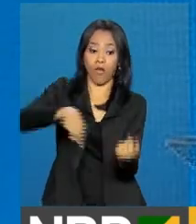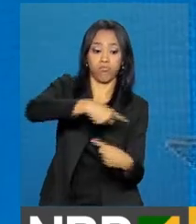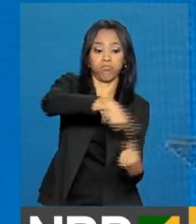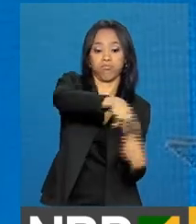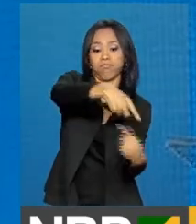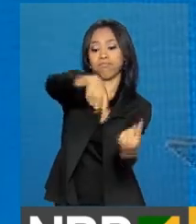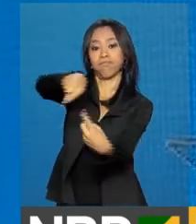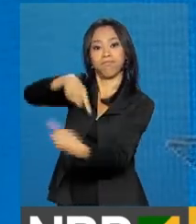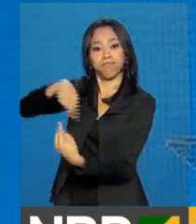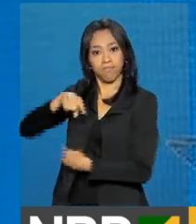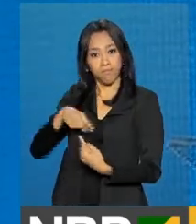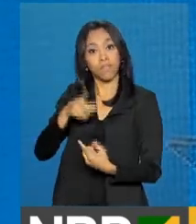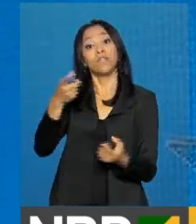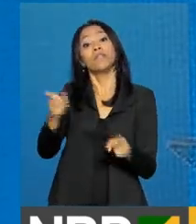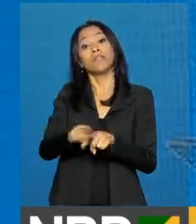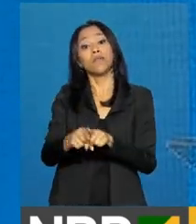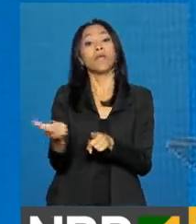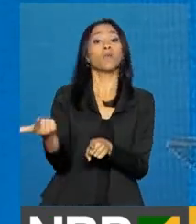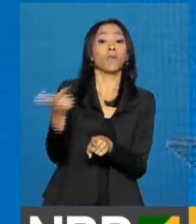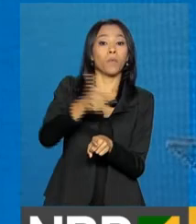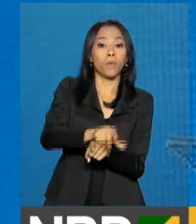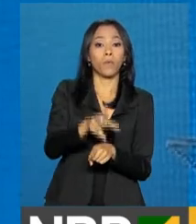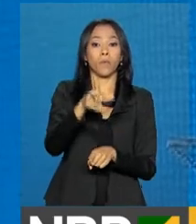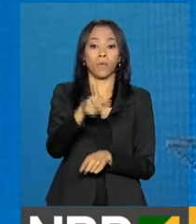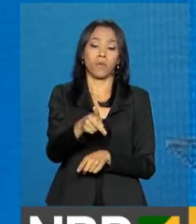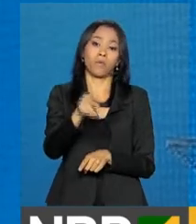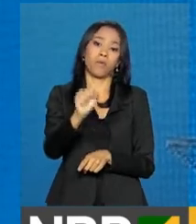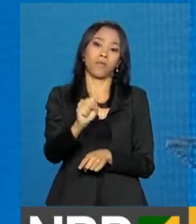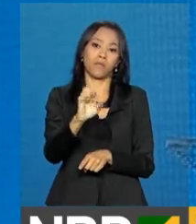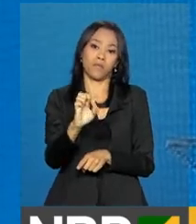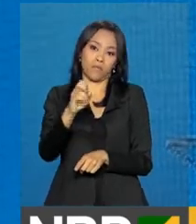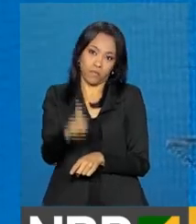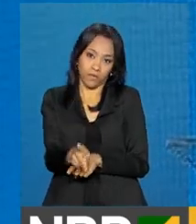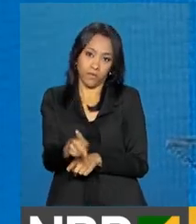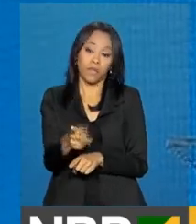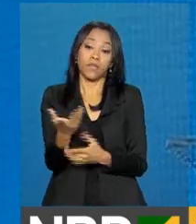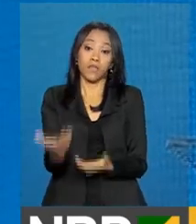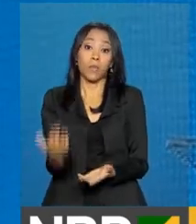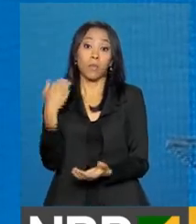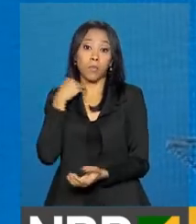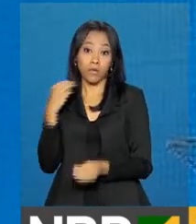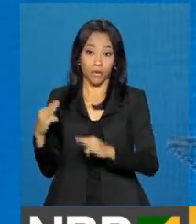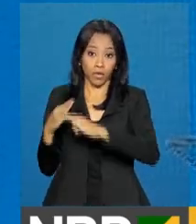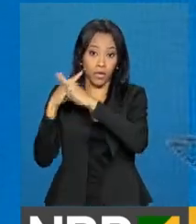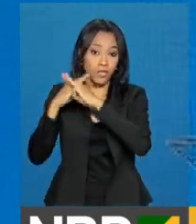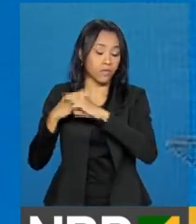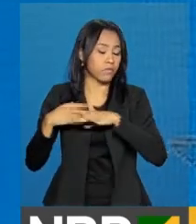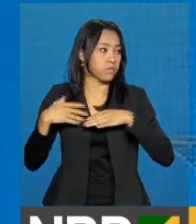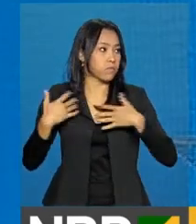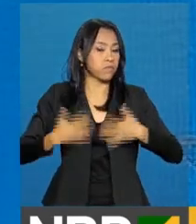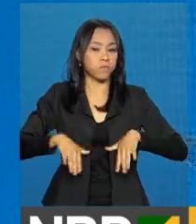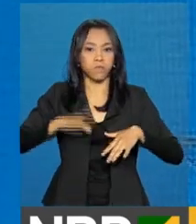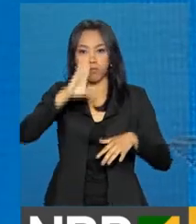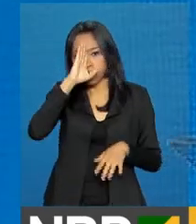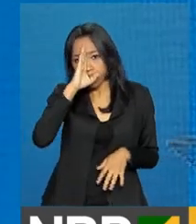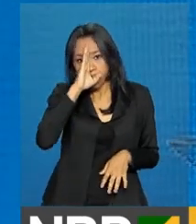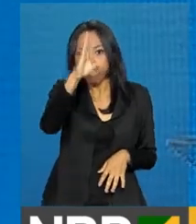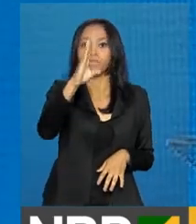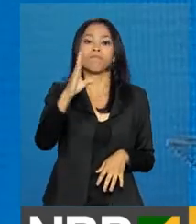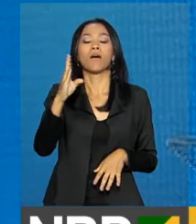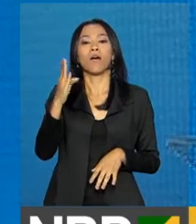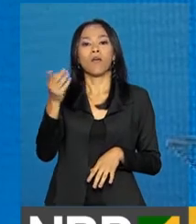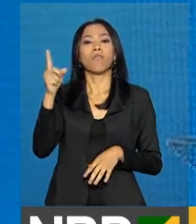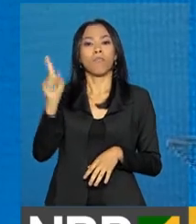maneira o PASEP. Nesses casos todos, a Caixa foi fundamental para levar